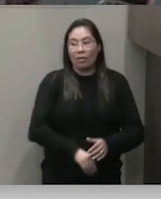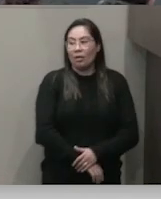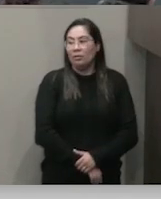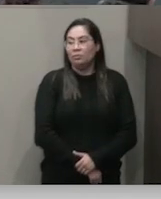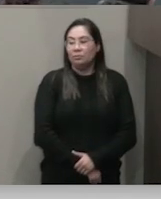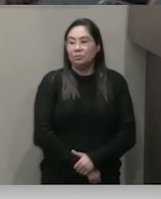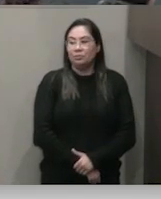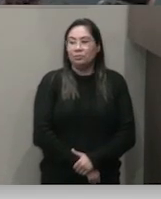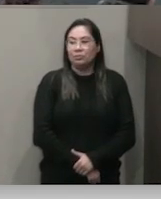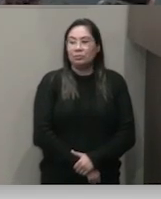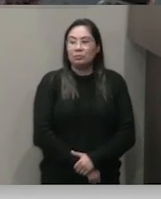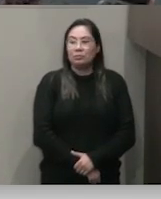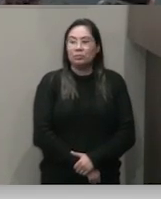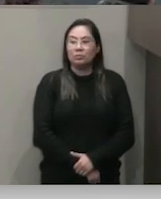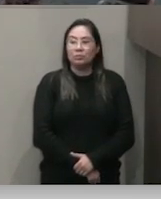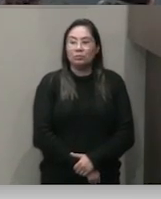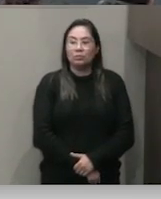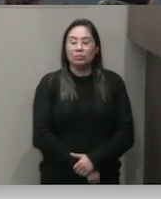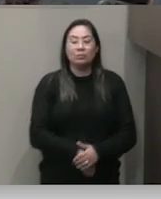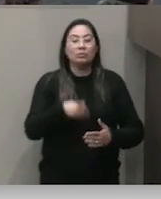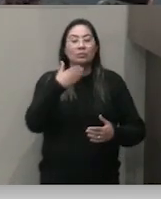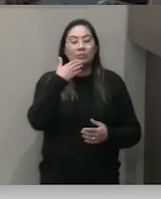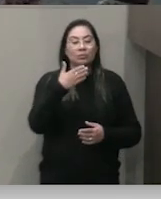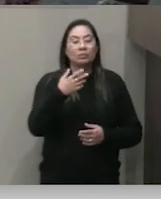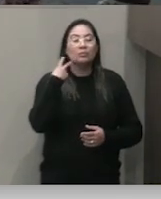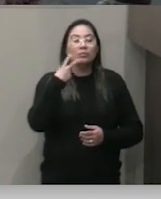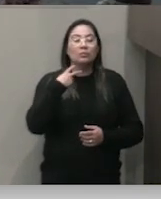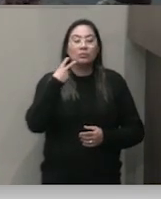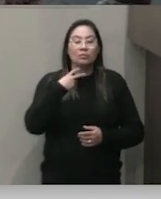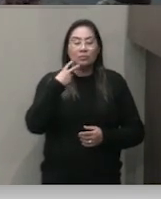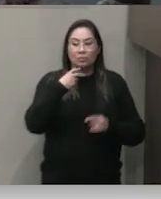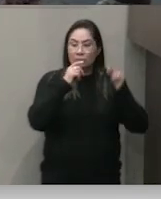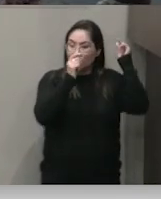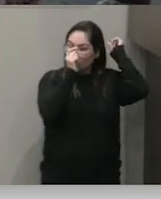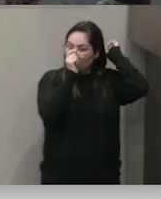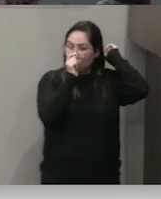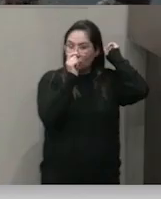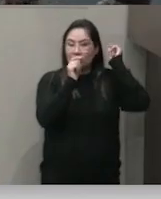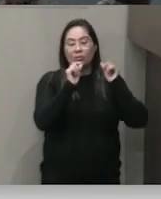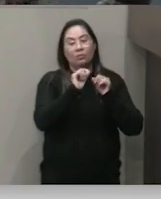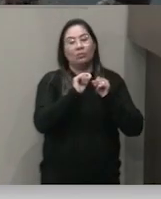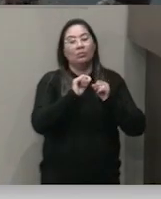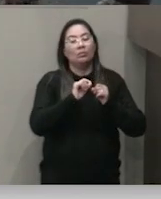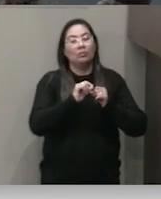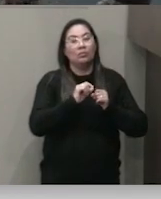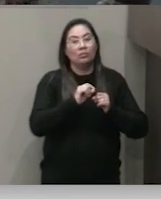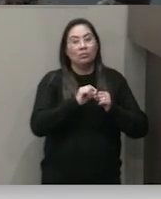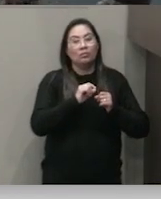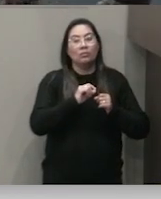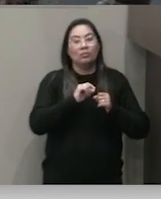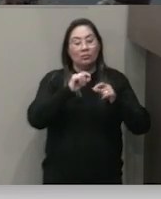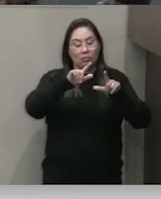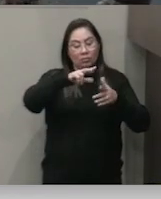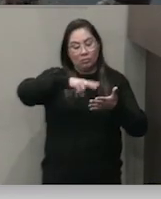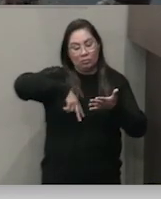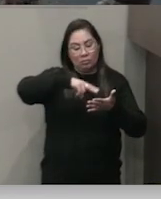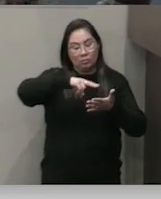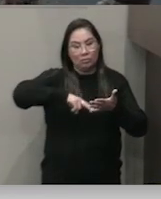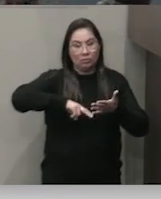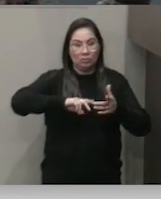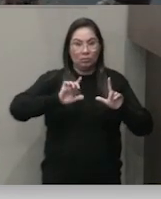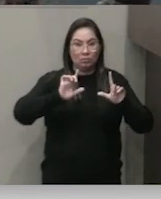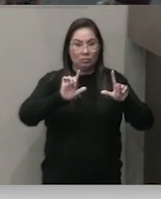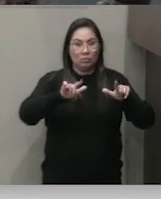bem, vereador Gil Krug. Vou pedir para a vereadora Ada, enquanto Vossa Excelência retorna para seu assento, que faça a